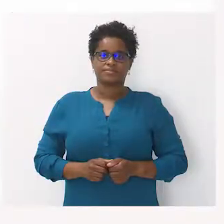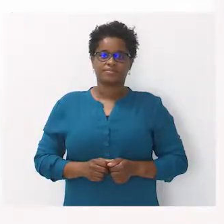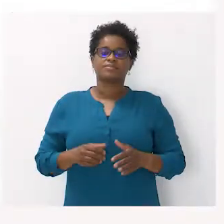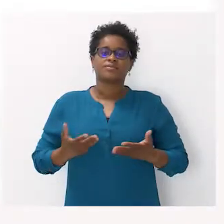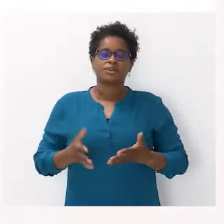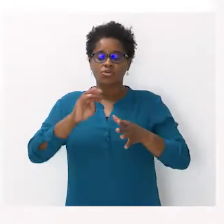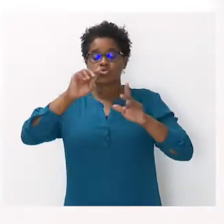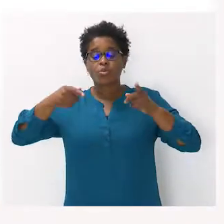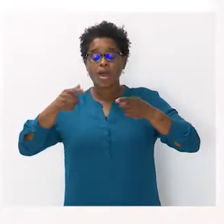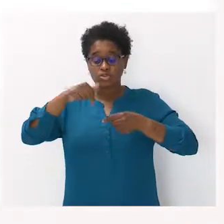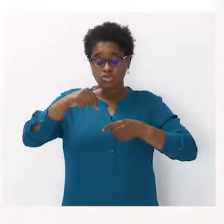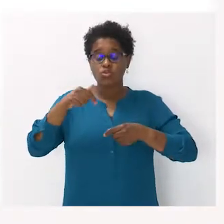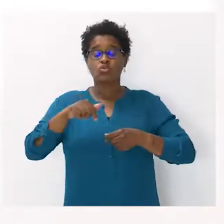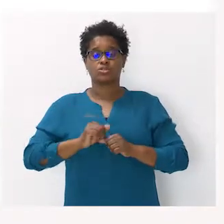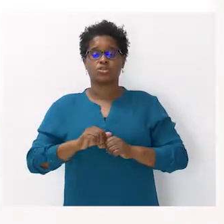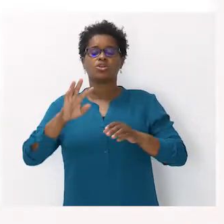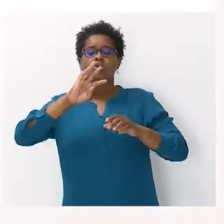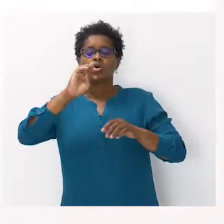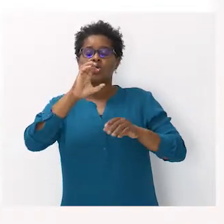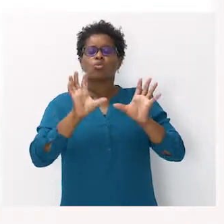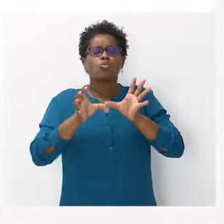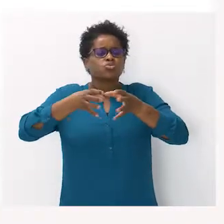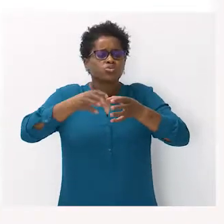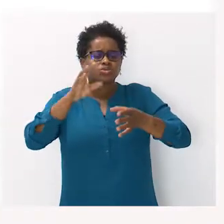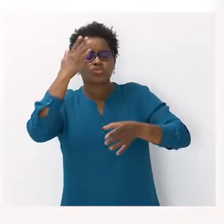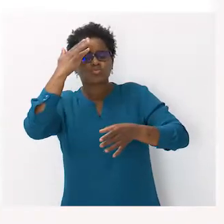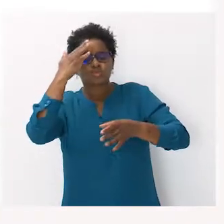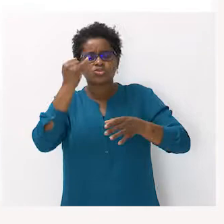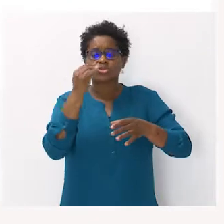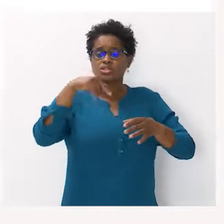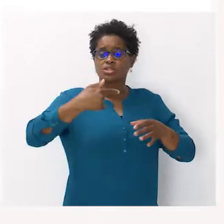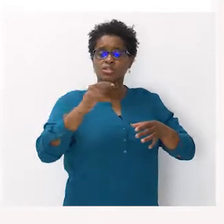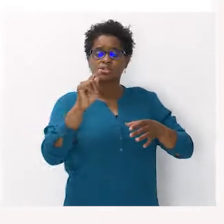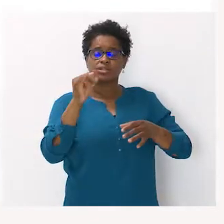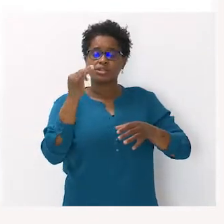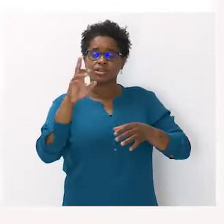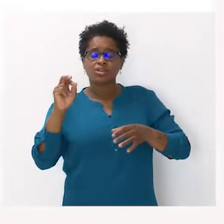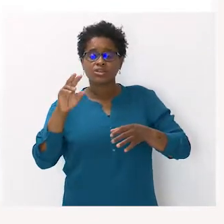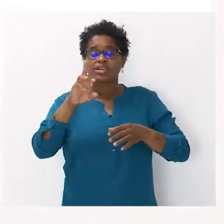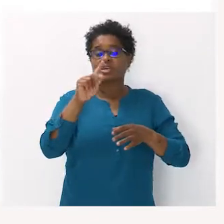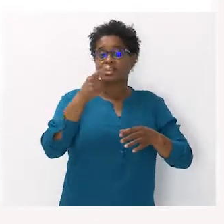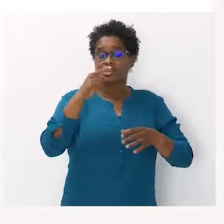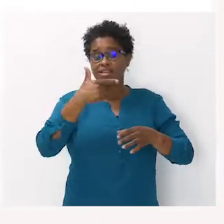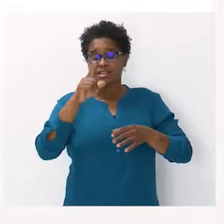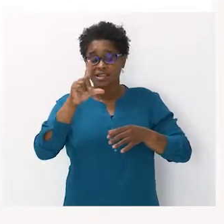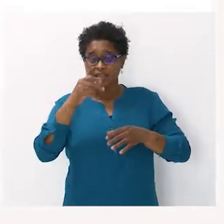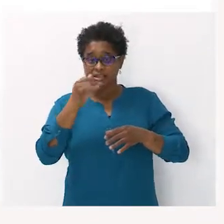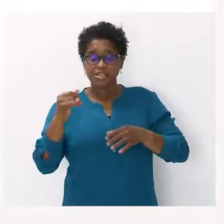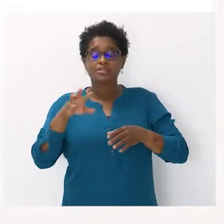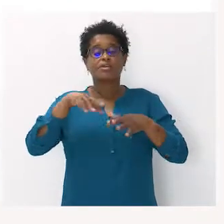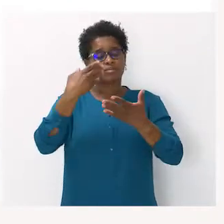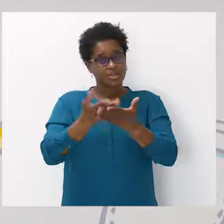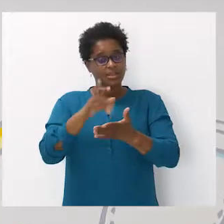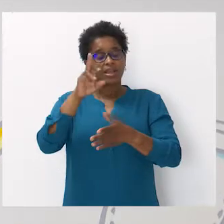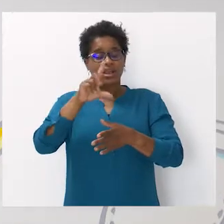O sumário de hoje é conjunto dos números inteiros relativos, que é representado pela letra Z, e depois